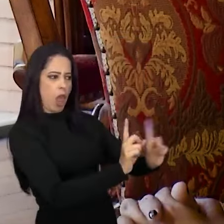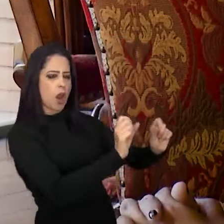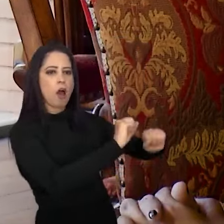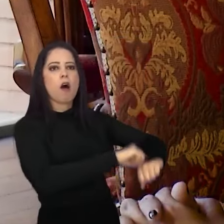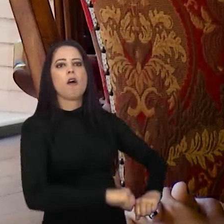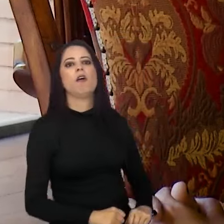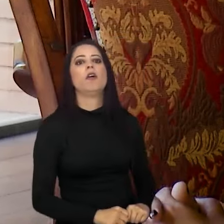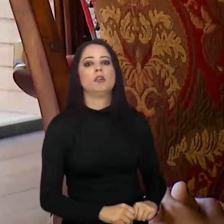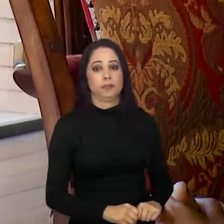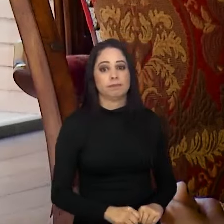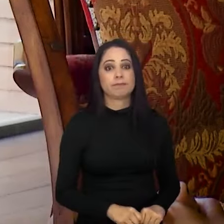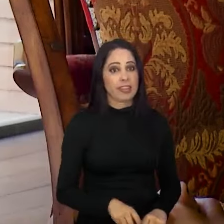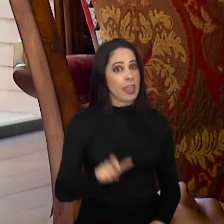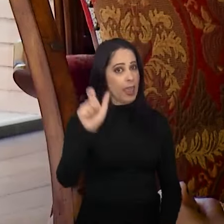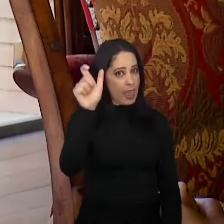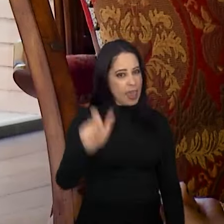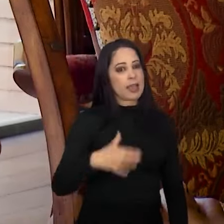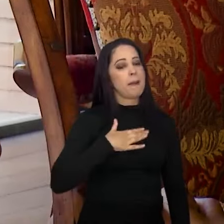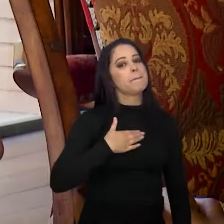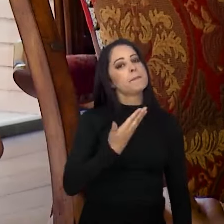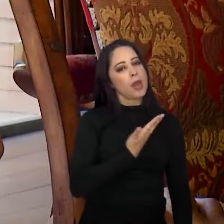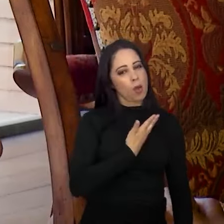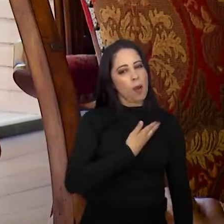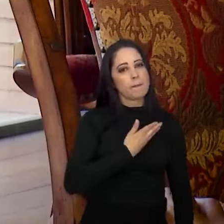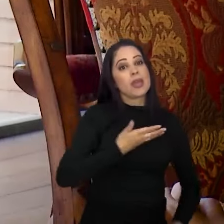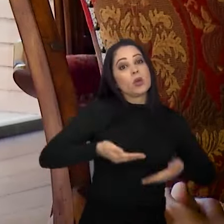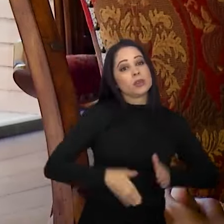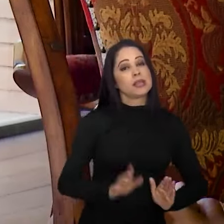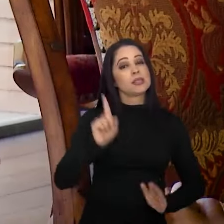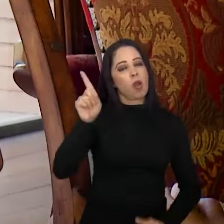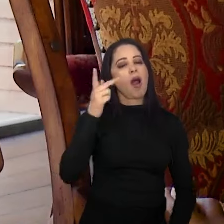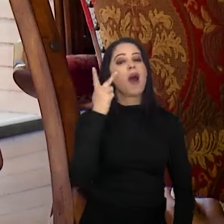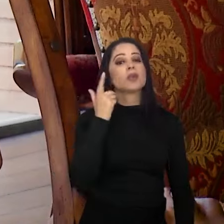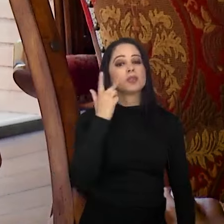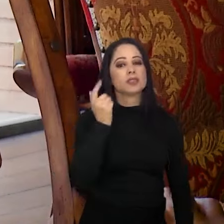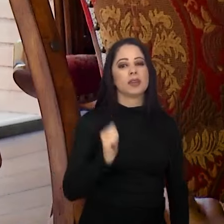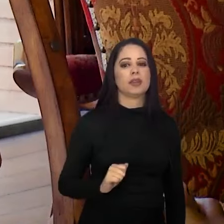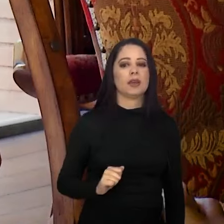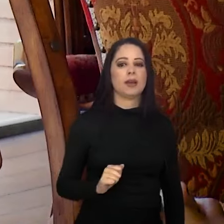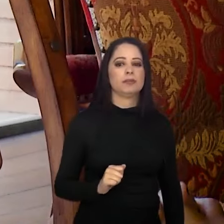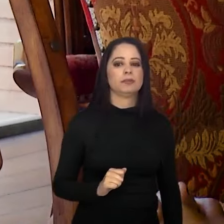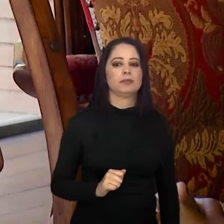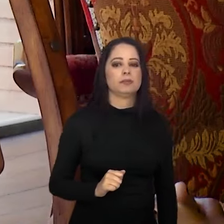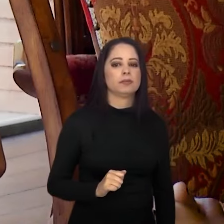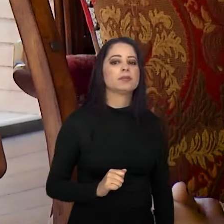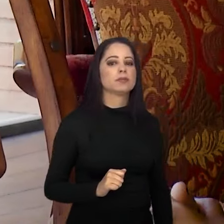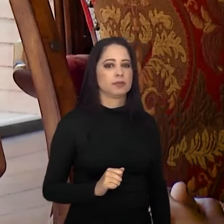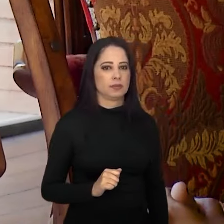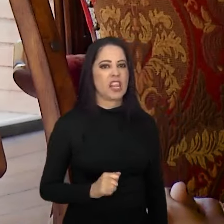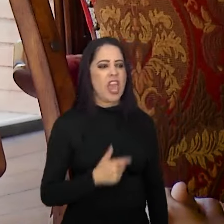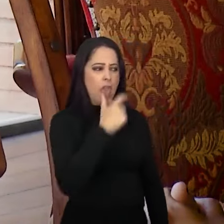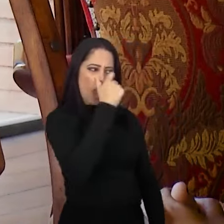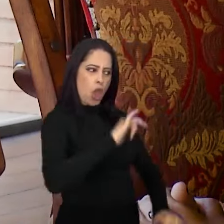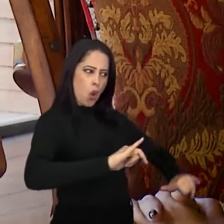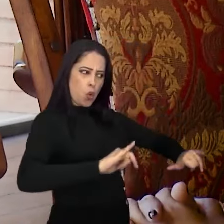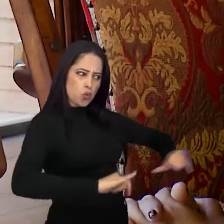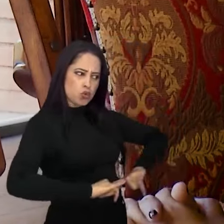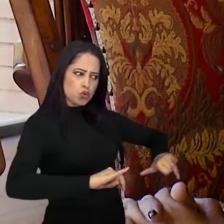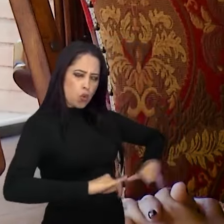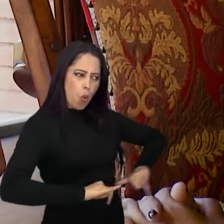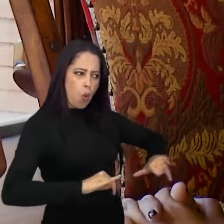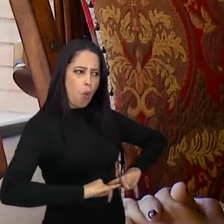Ele era cearense, virou meu amigo, e aqui não deixo. Porque eu sofro muito como